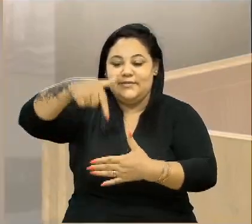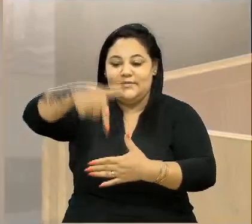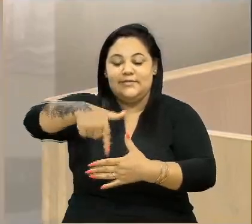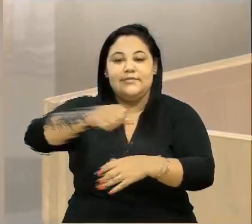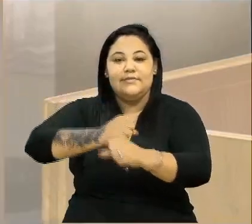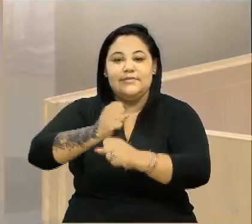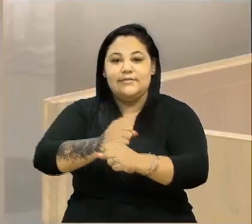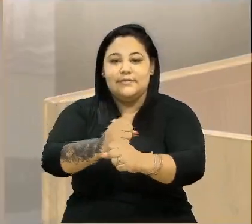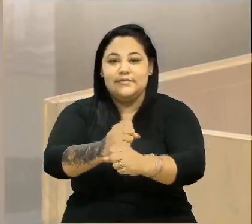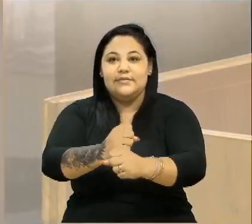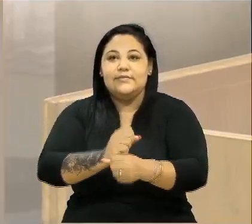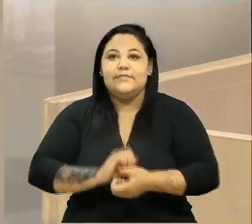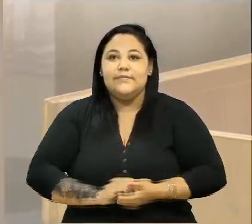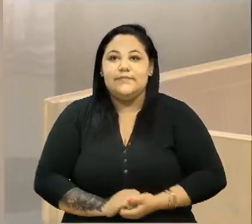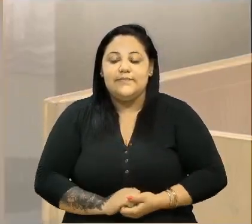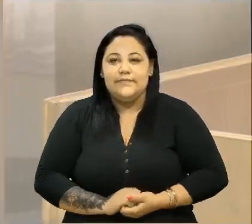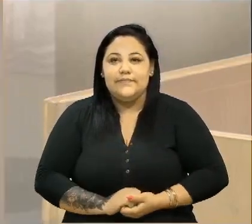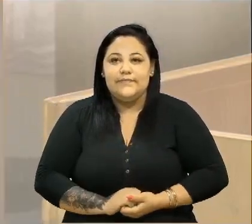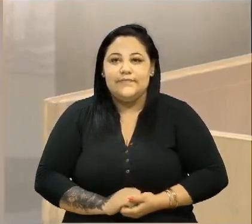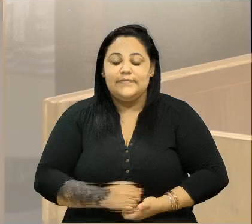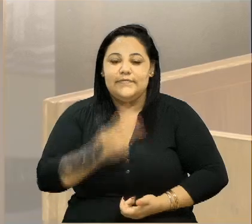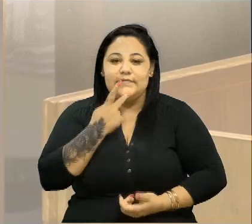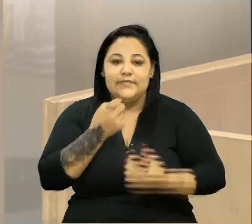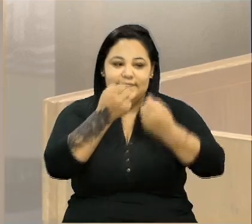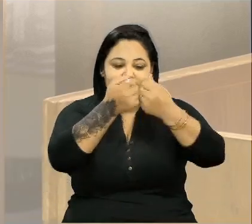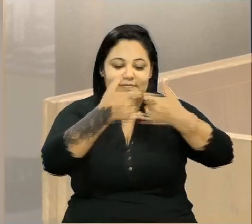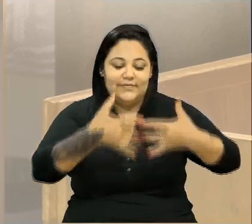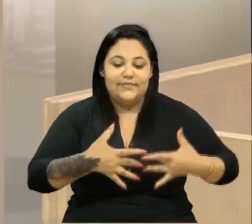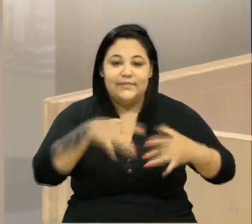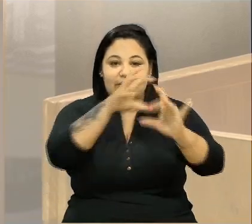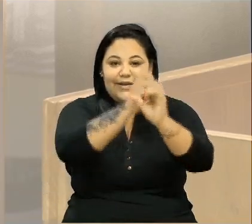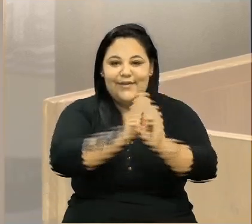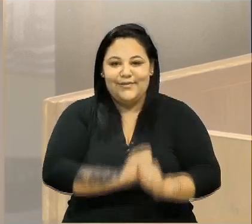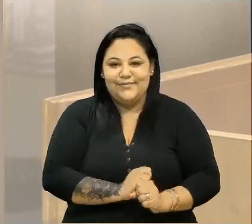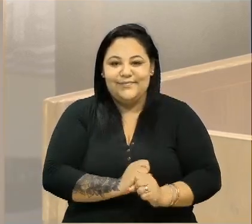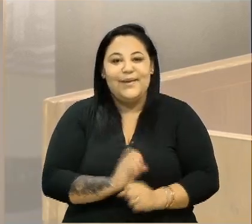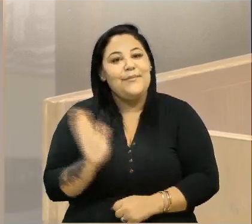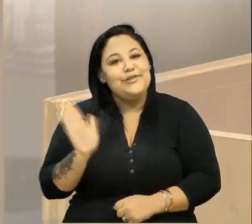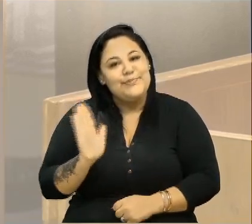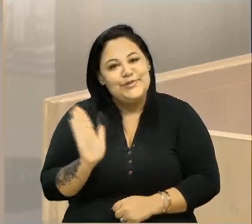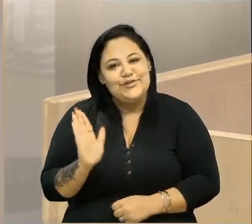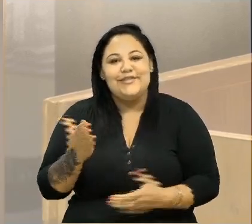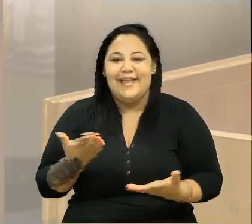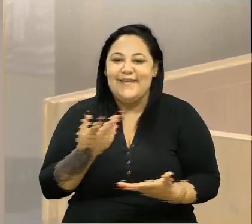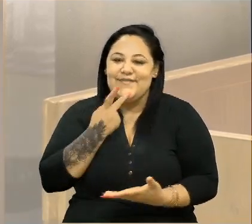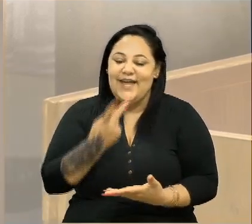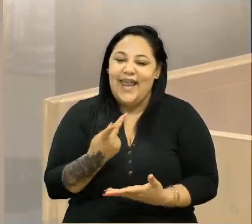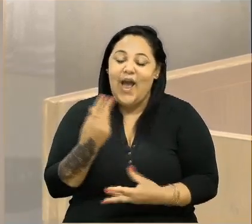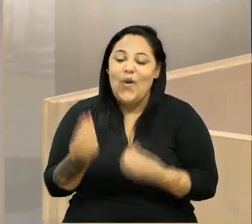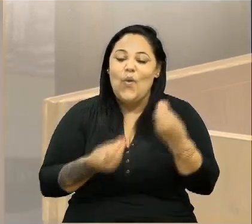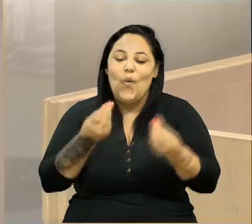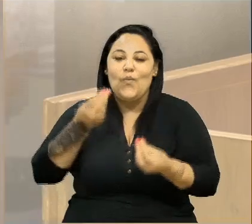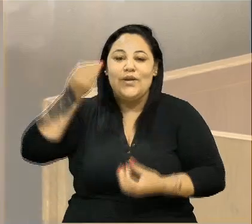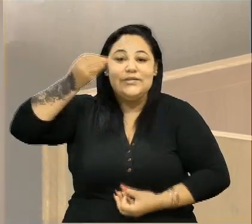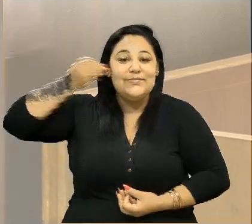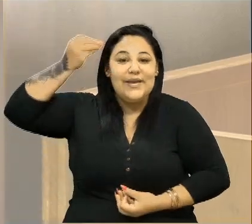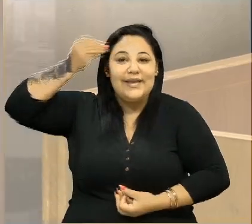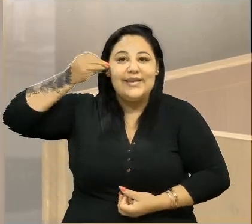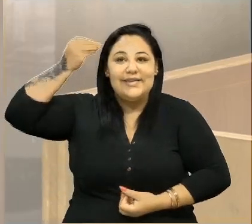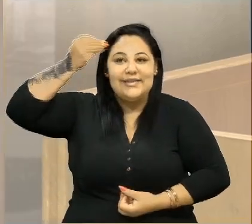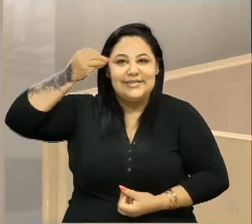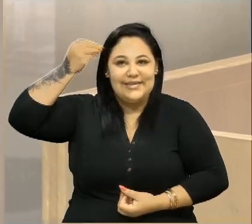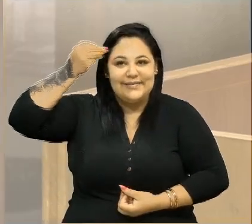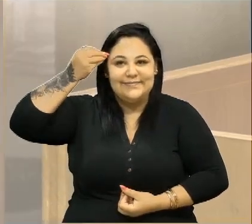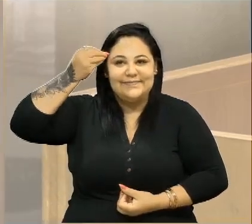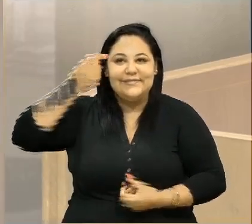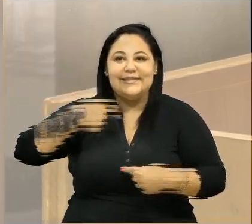legislatura, para fazer uma prestação de contas, para me despedir, falar um pouquinho de como foi essa experiência incrível, né,